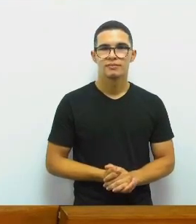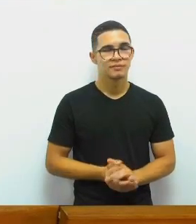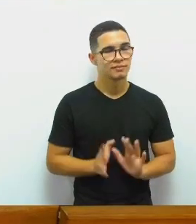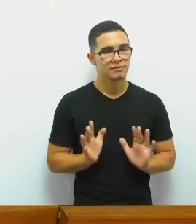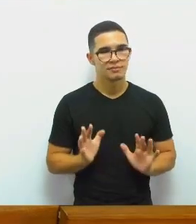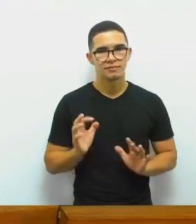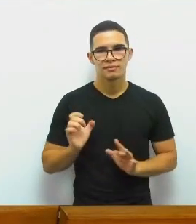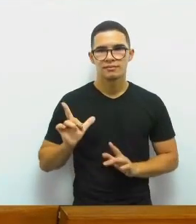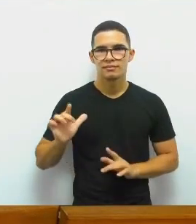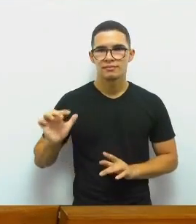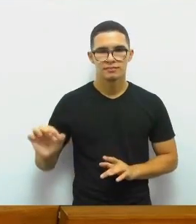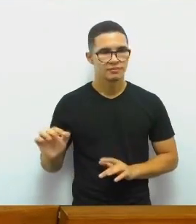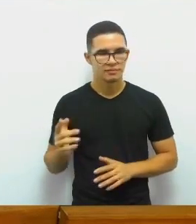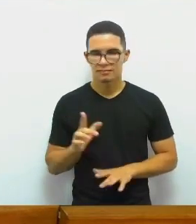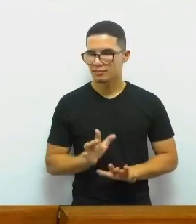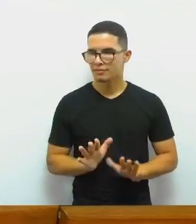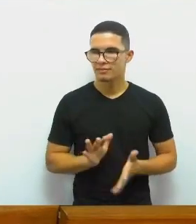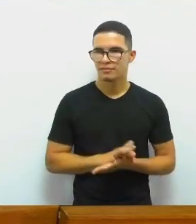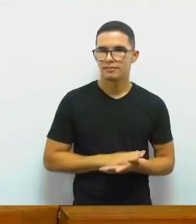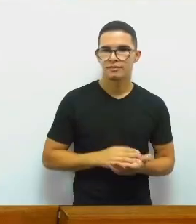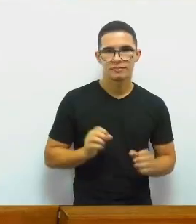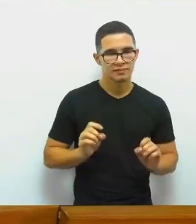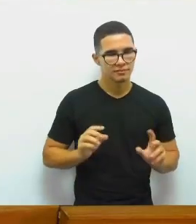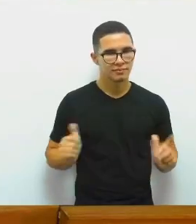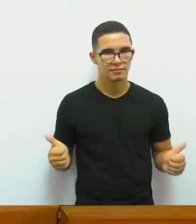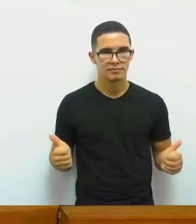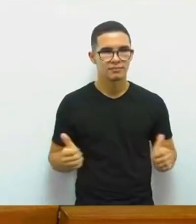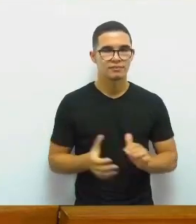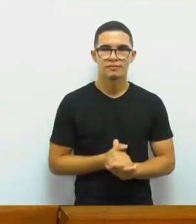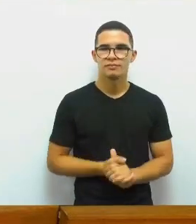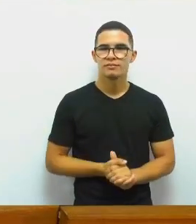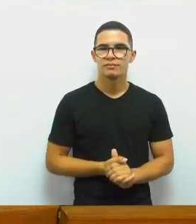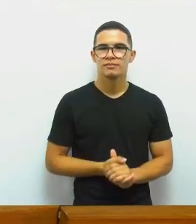Olha, Edinho, você não dá... Ah, tá bom.